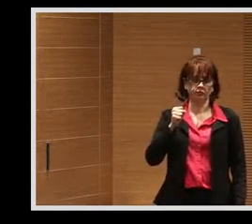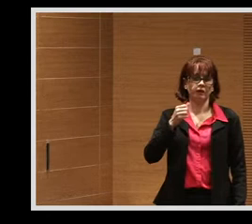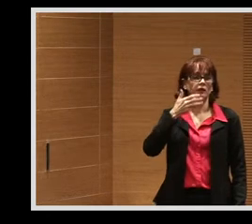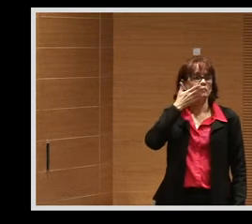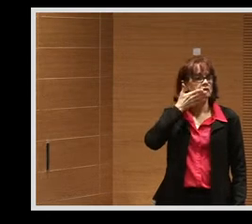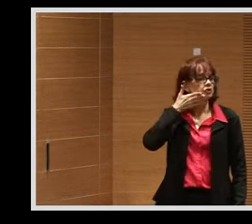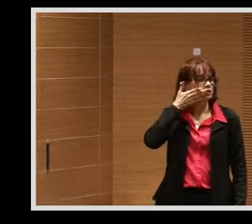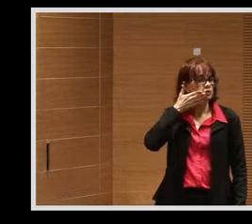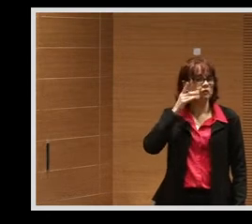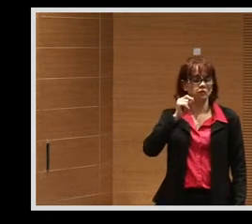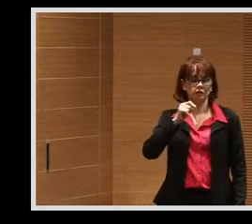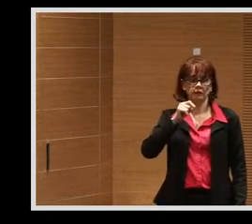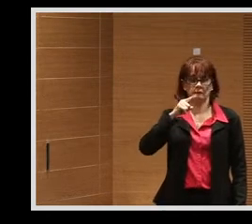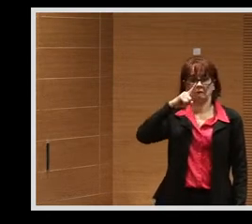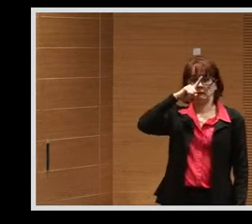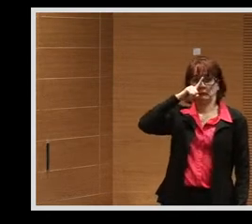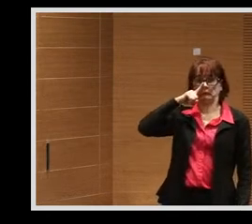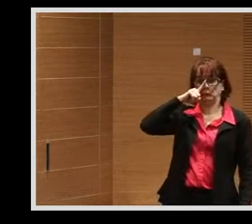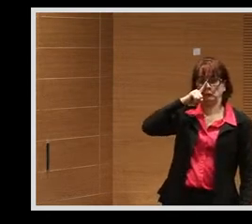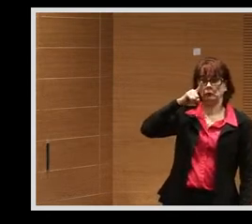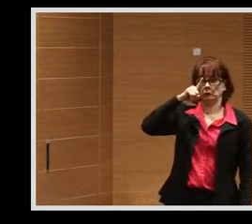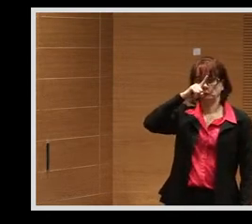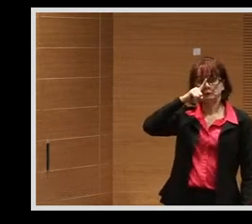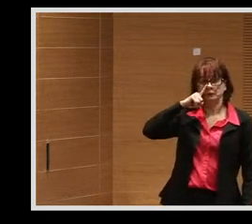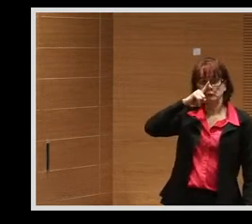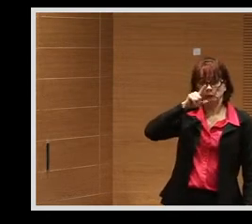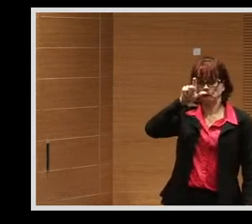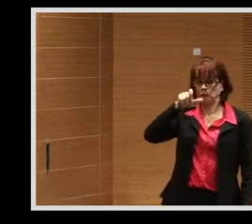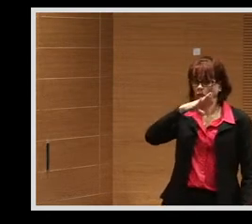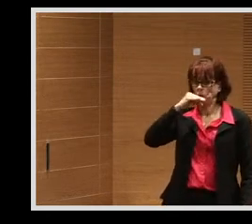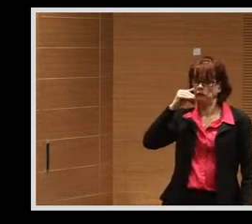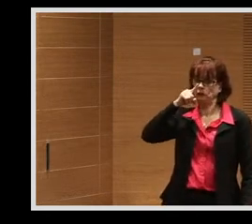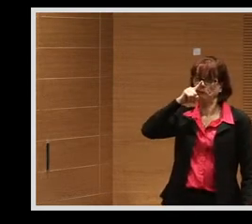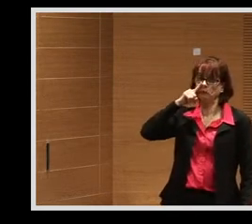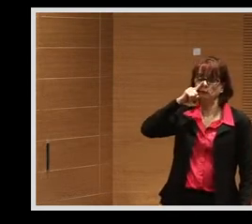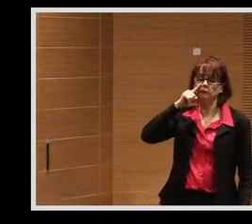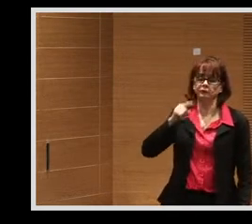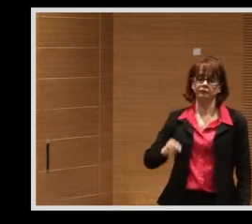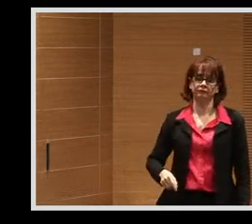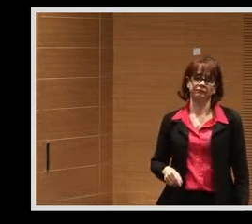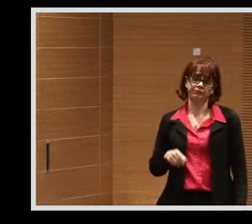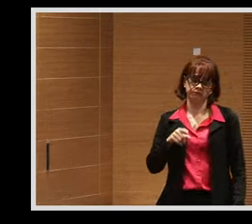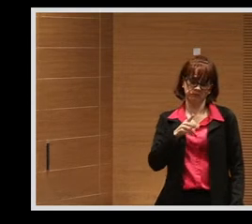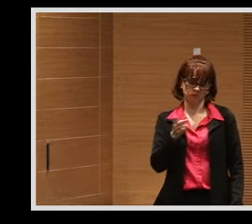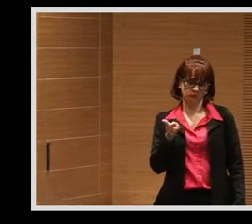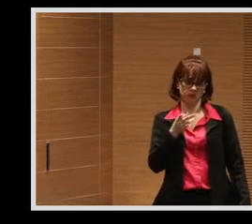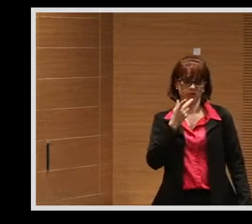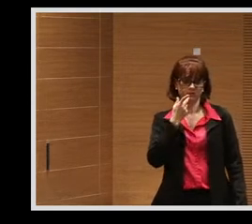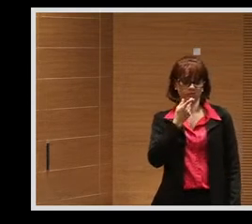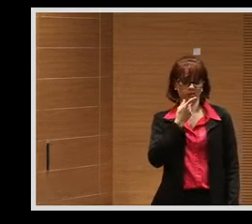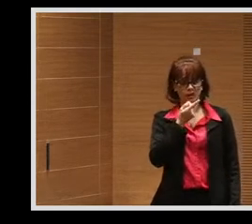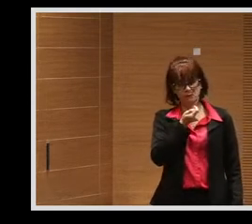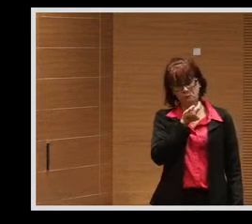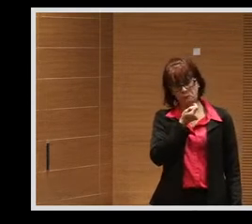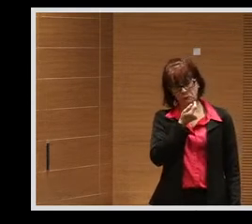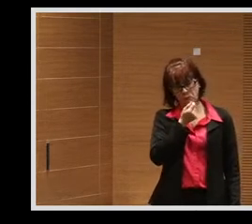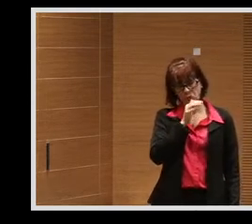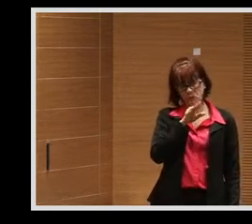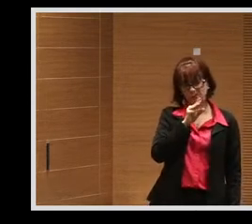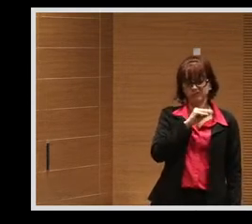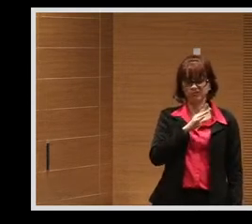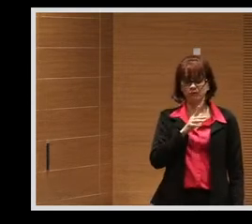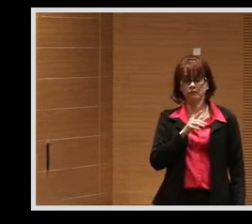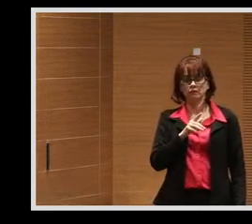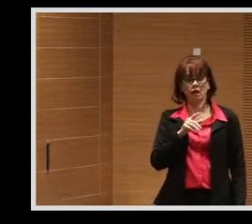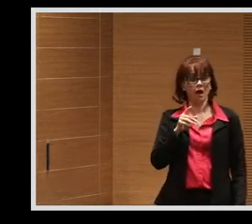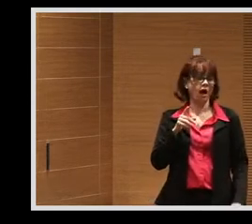periculosidade. Então, as portas de patologização estão ali. Os dois falaram um pouco na perícia, os peritos se dirigiram basicamente aos